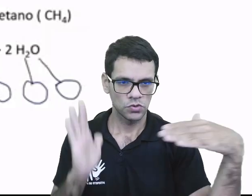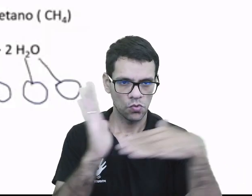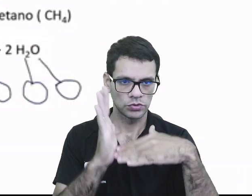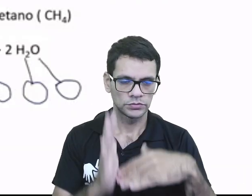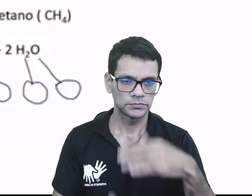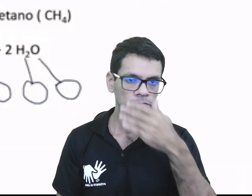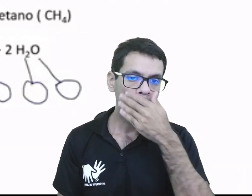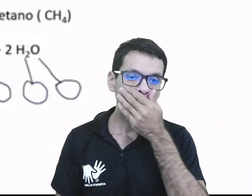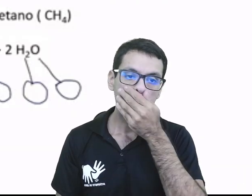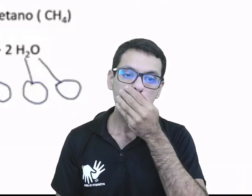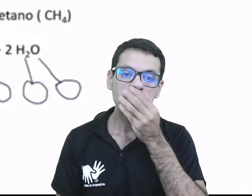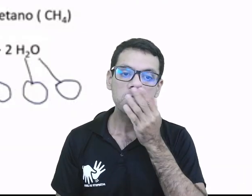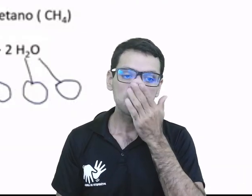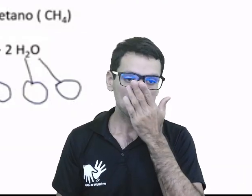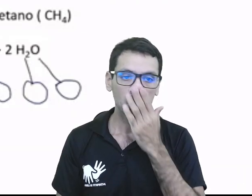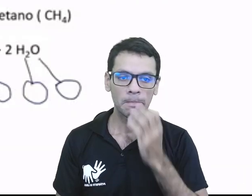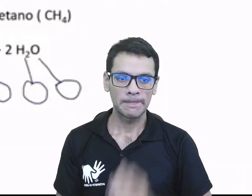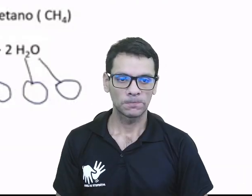Aqui.